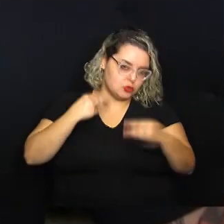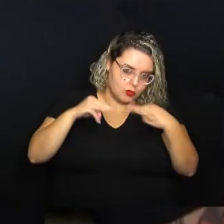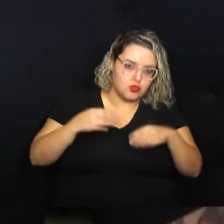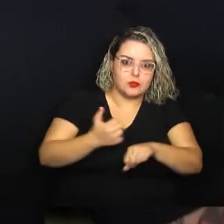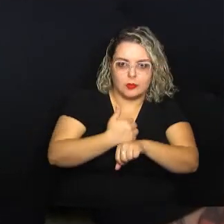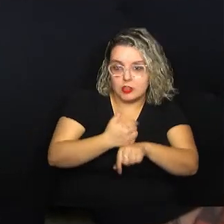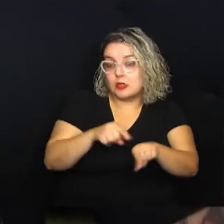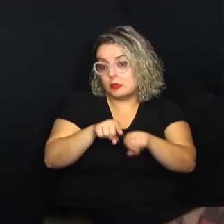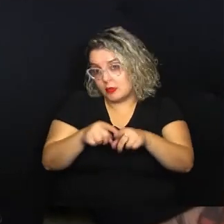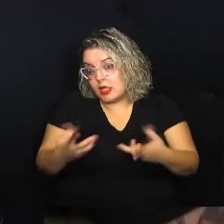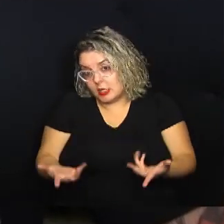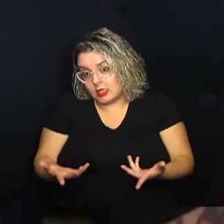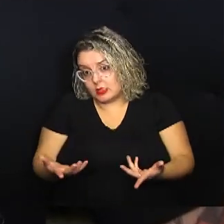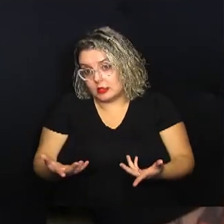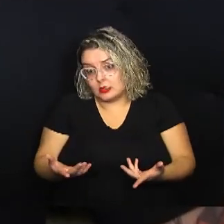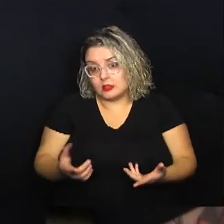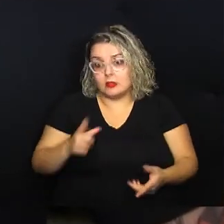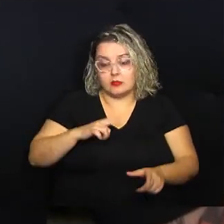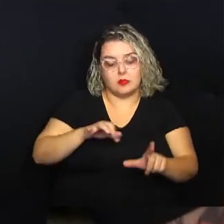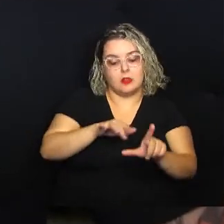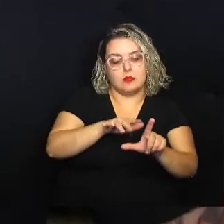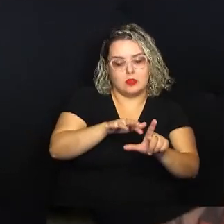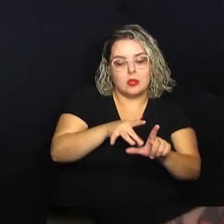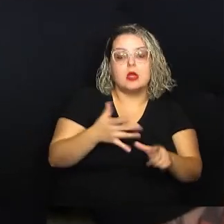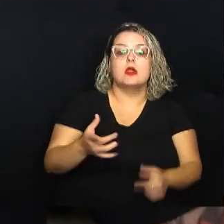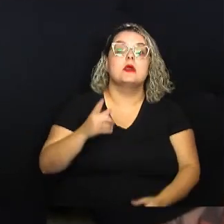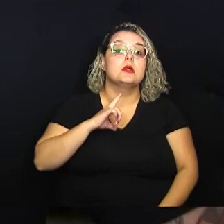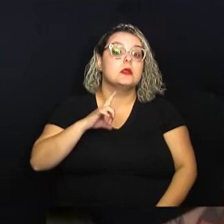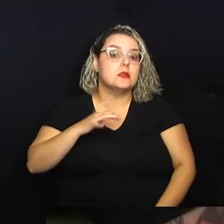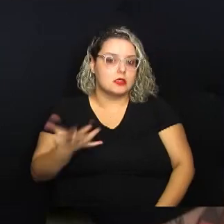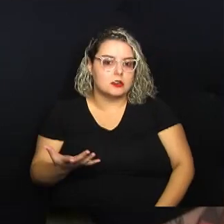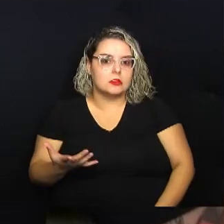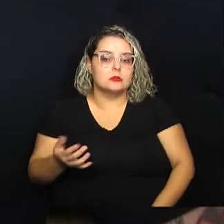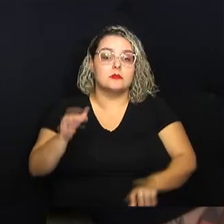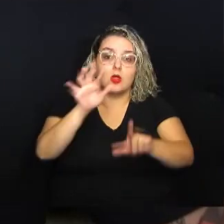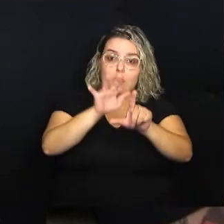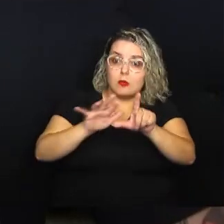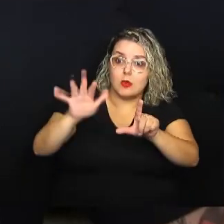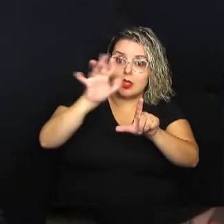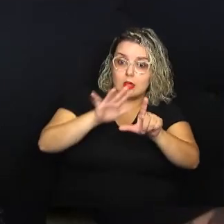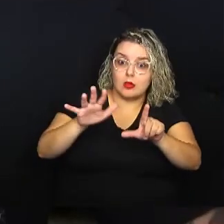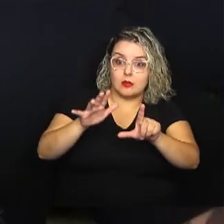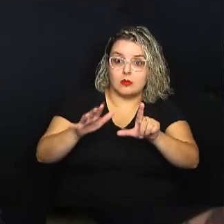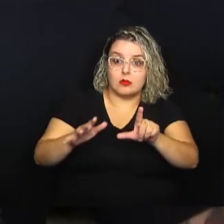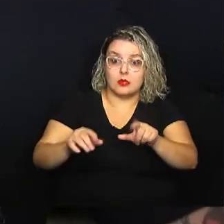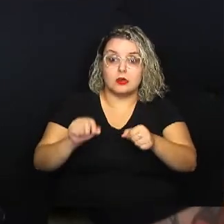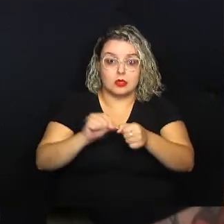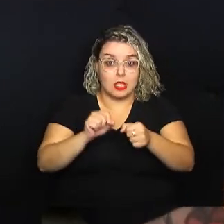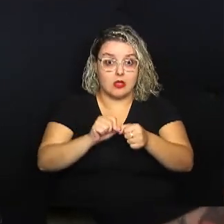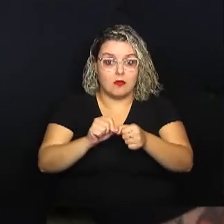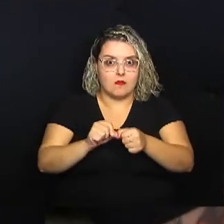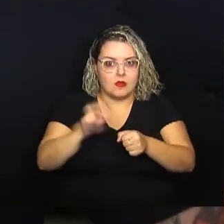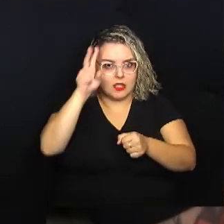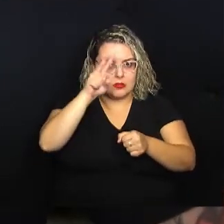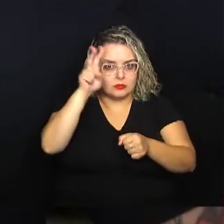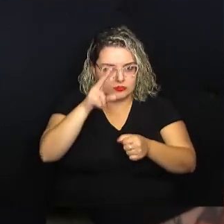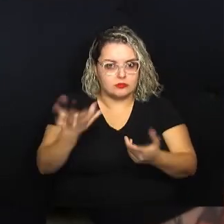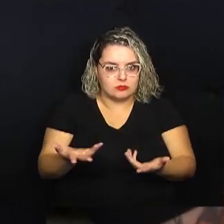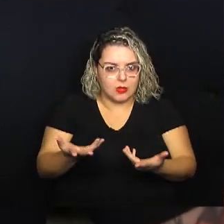começo do quadrinho tem um QR Code que leva a uma plataforma que eu escrevi uma trilha sonora, então para ser ouvida